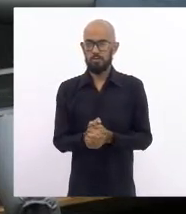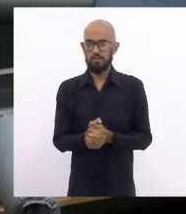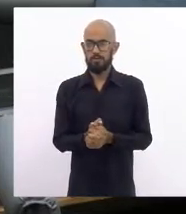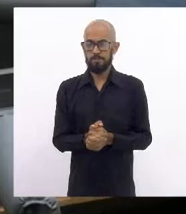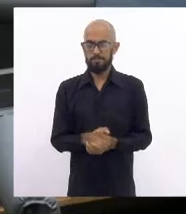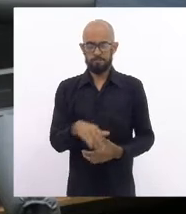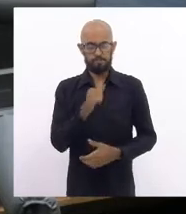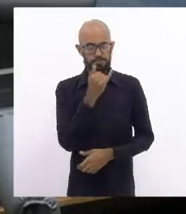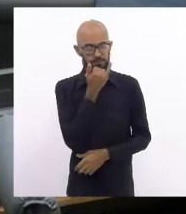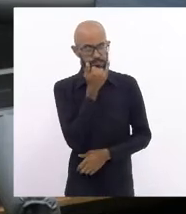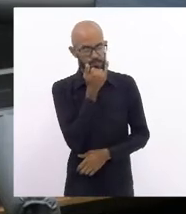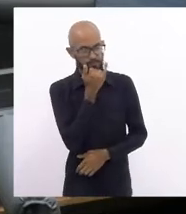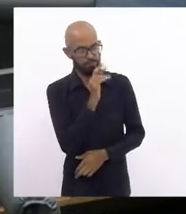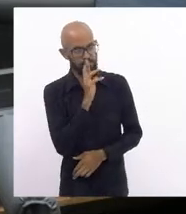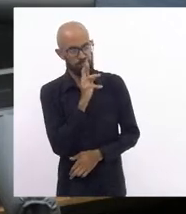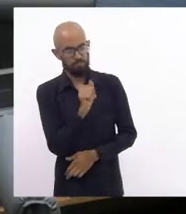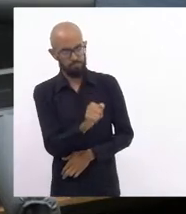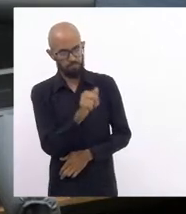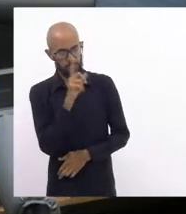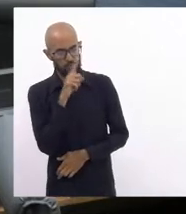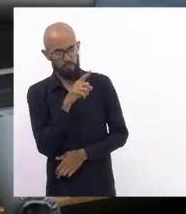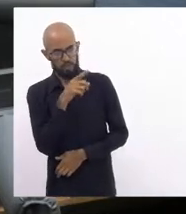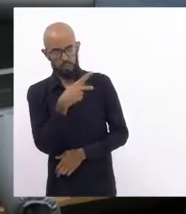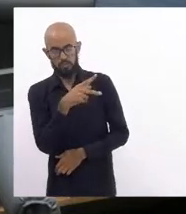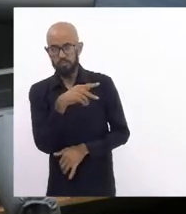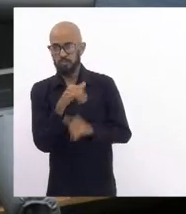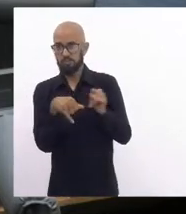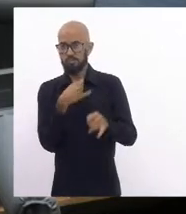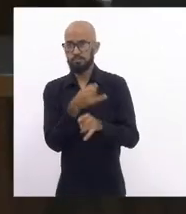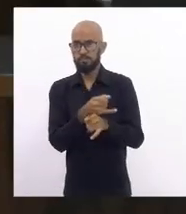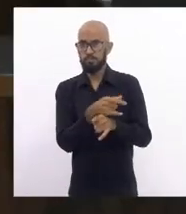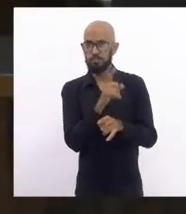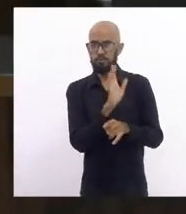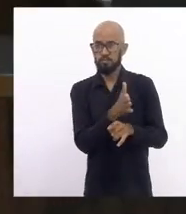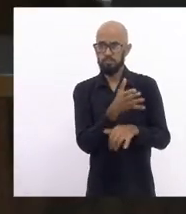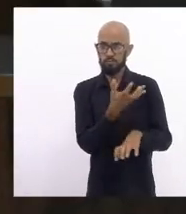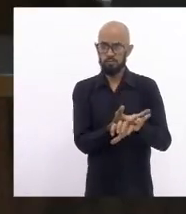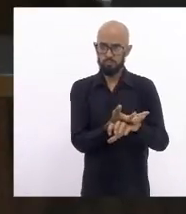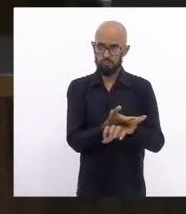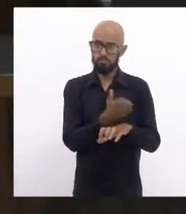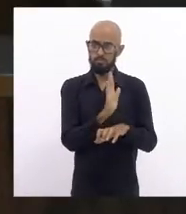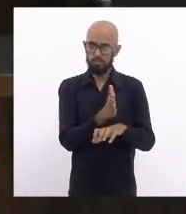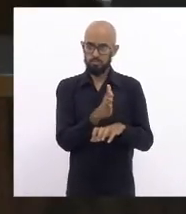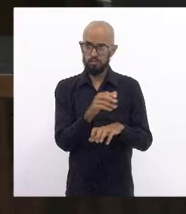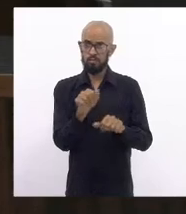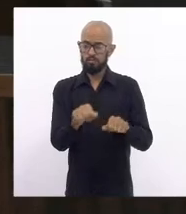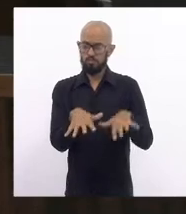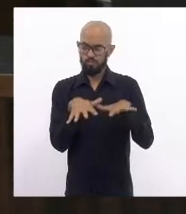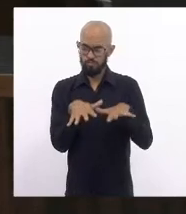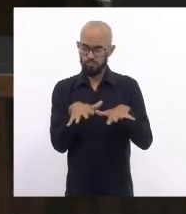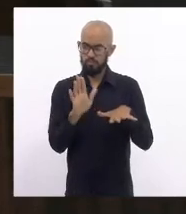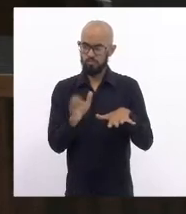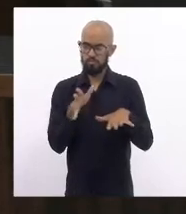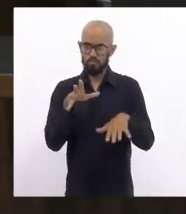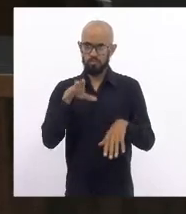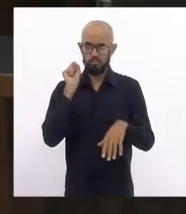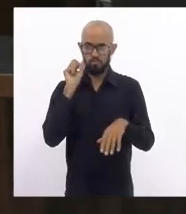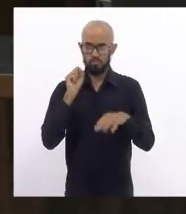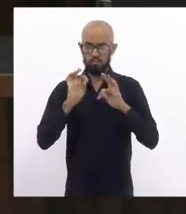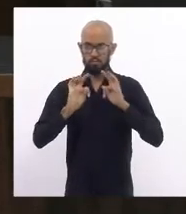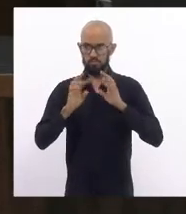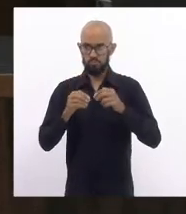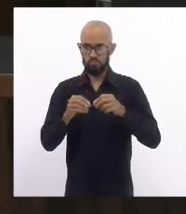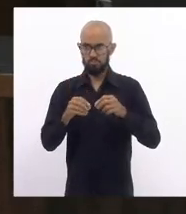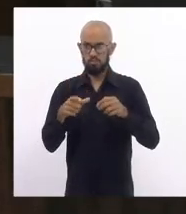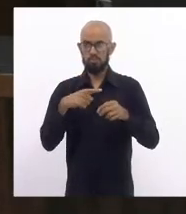Deputado Amorim, está falhando, está certo, isso aí já é matéria vencida, foi no plenário, a gente ouviu a todos. Eu